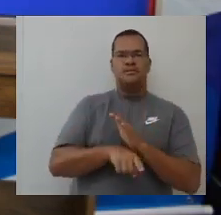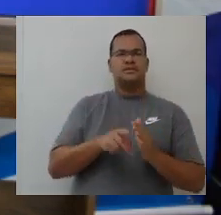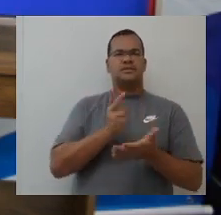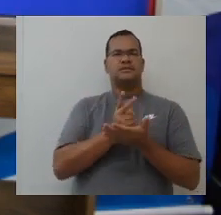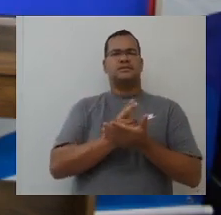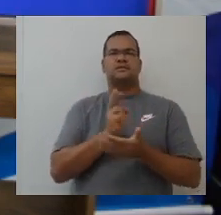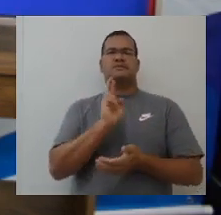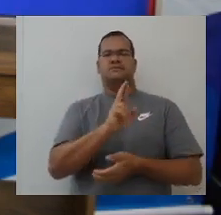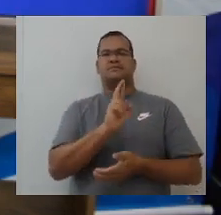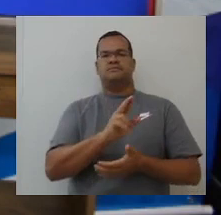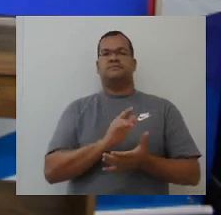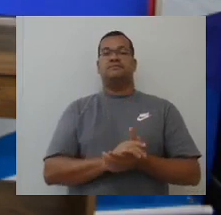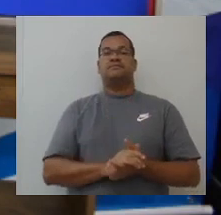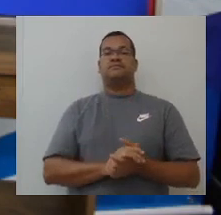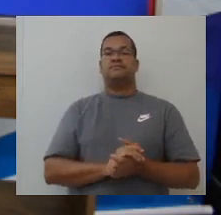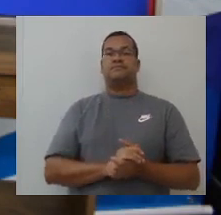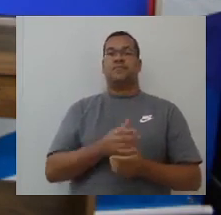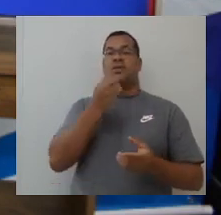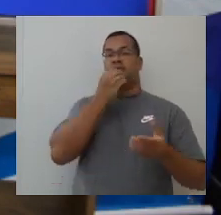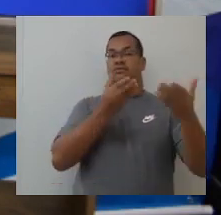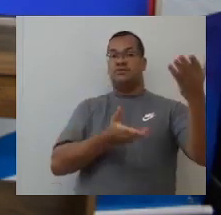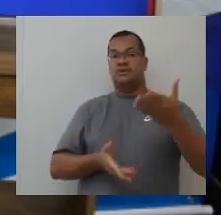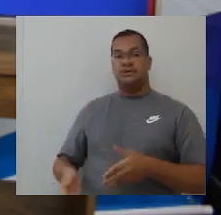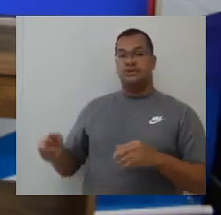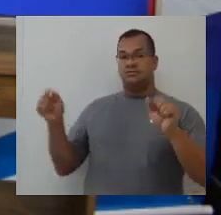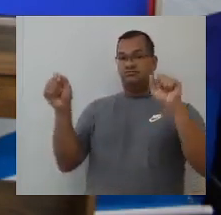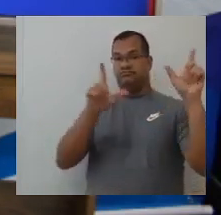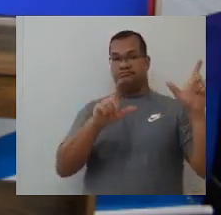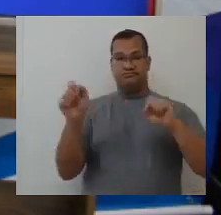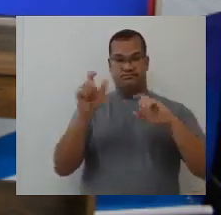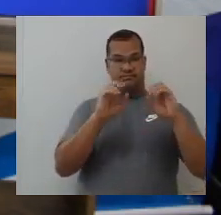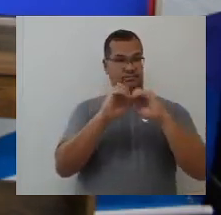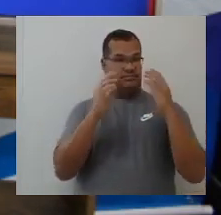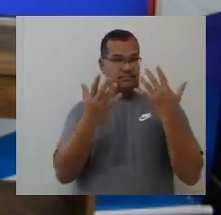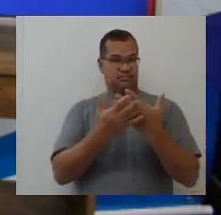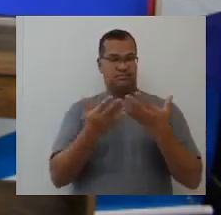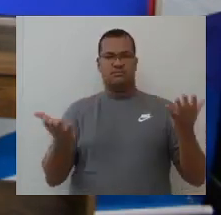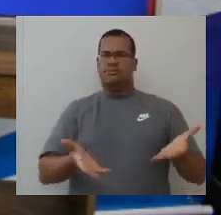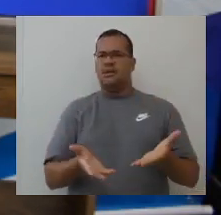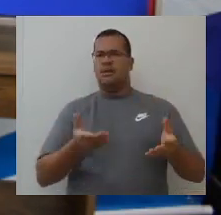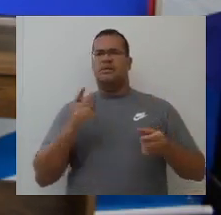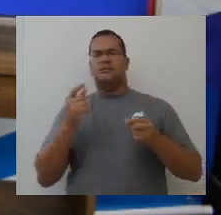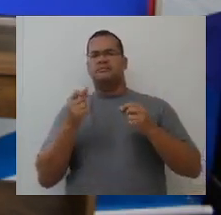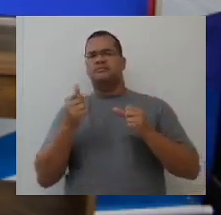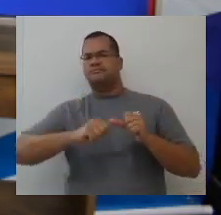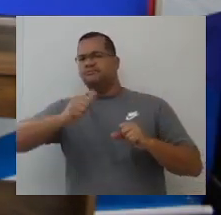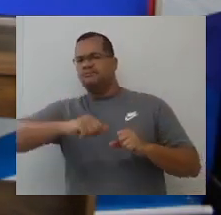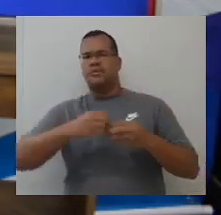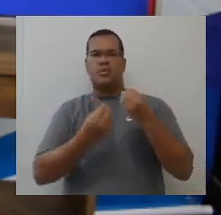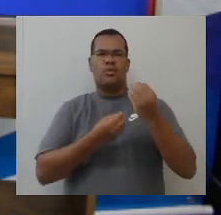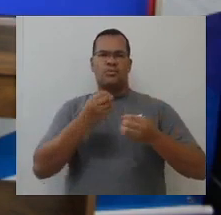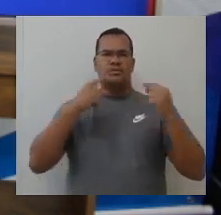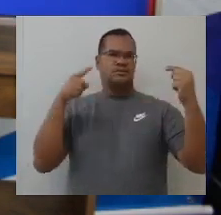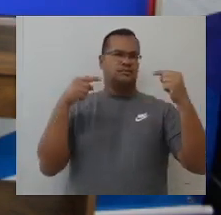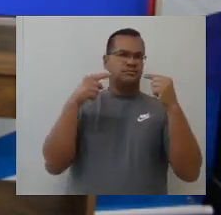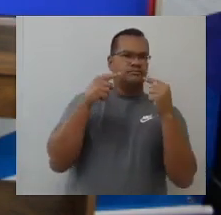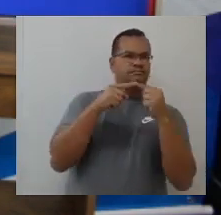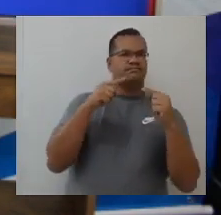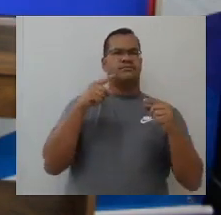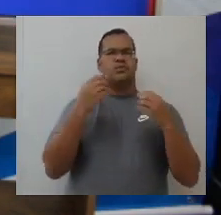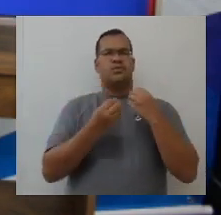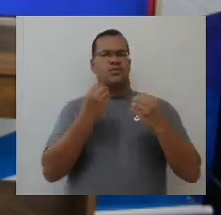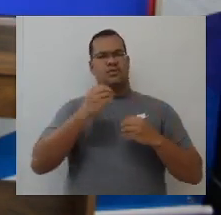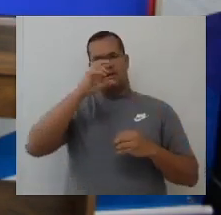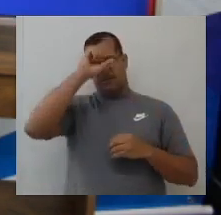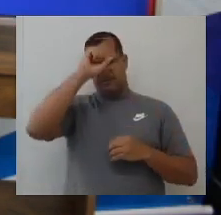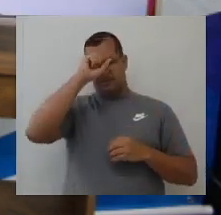sempre repostando. Eu te convido a vir até os slides para a gente analisar um pouquinho os nossos objetivos e expectativas de